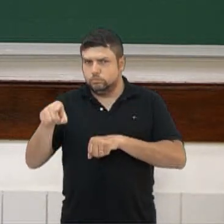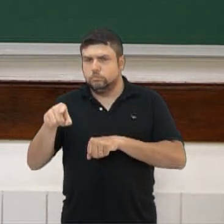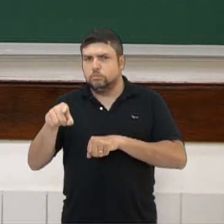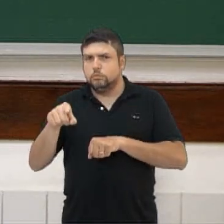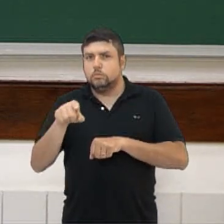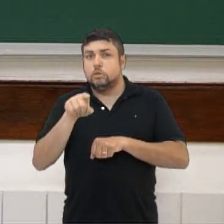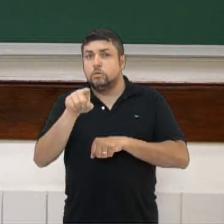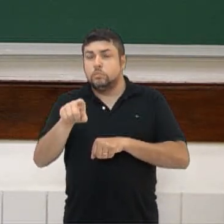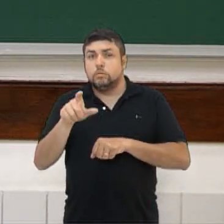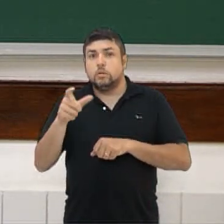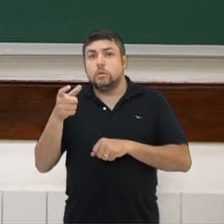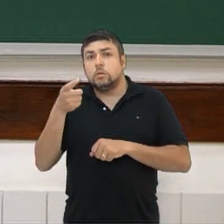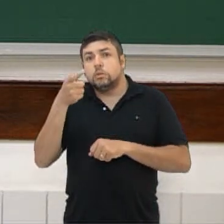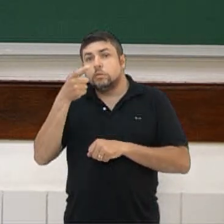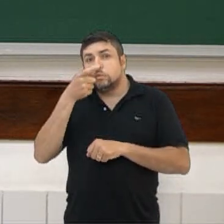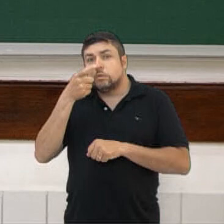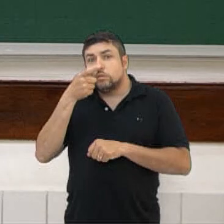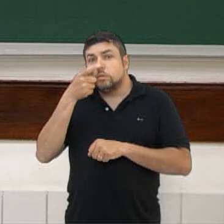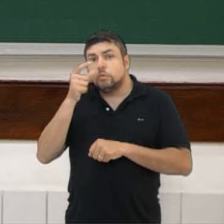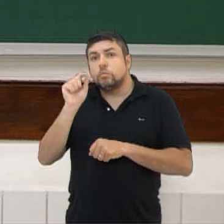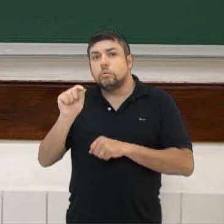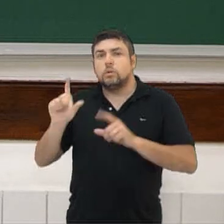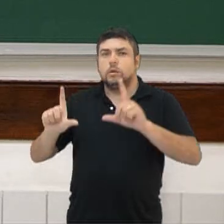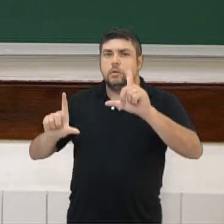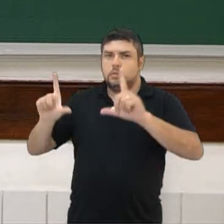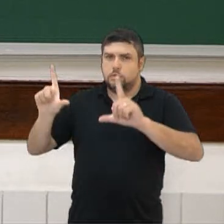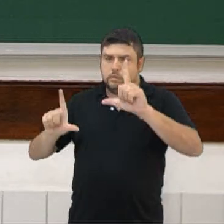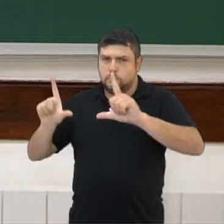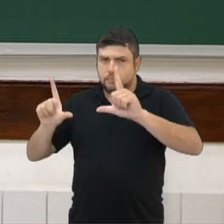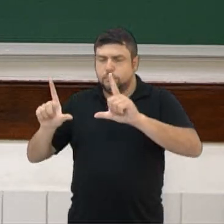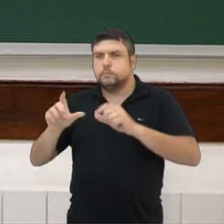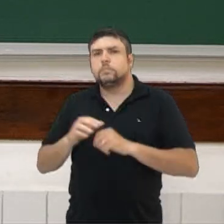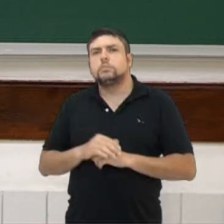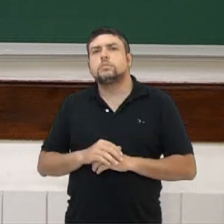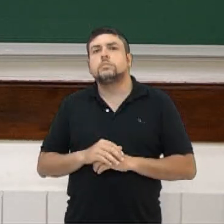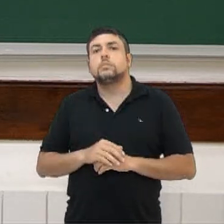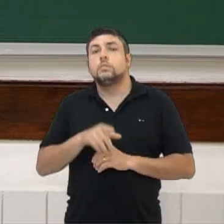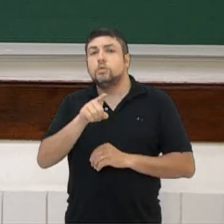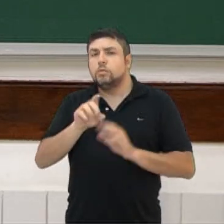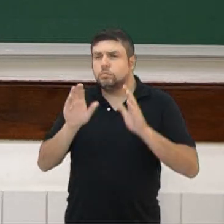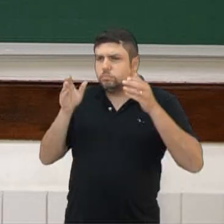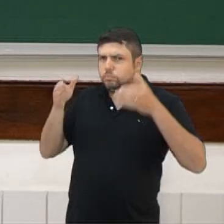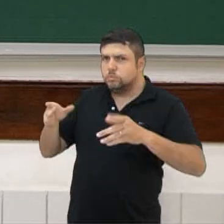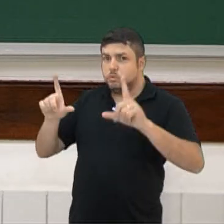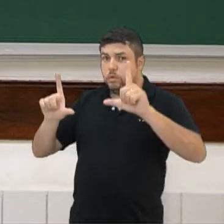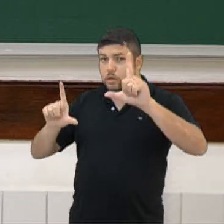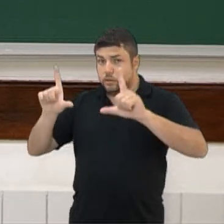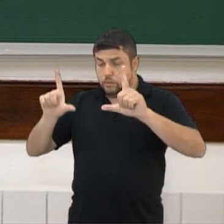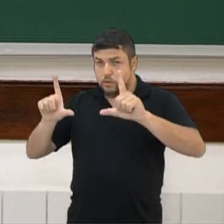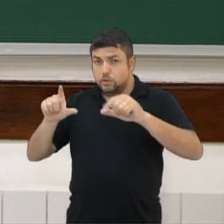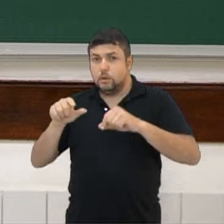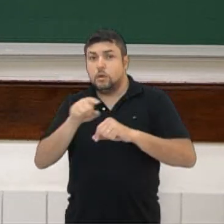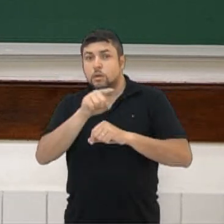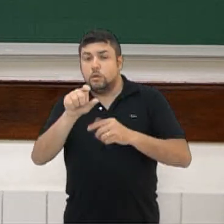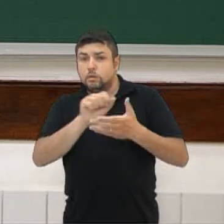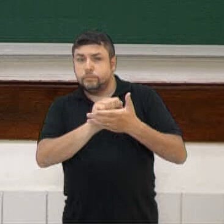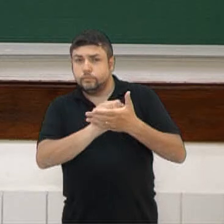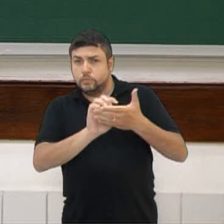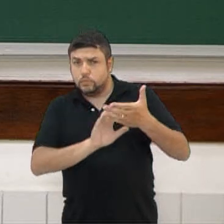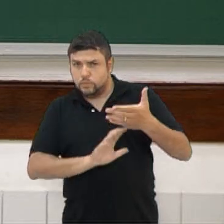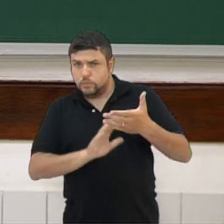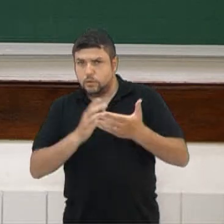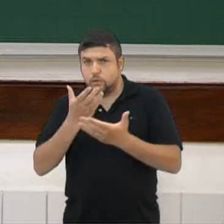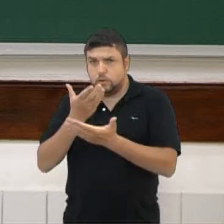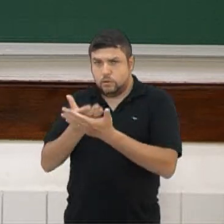está assistindo essa aula através da TV, certo? É importante que todas as atividades realizadas durante as aulas